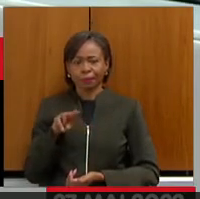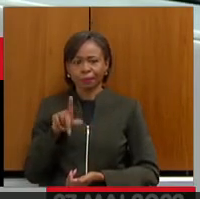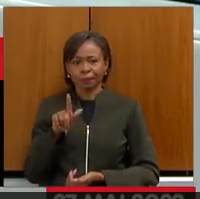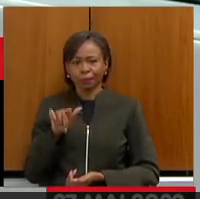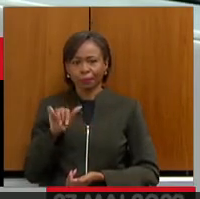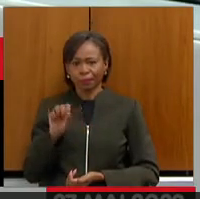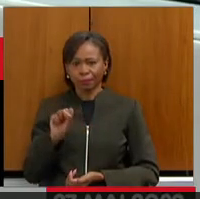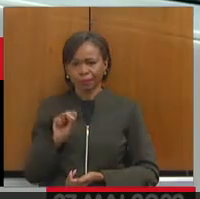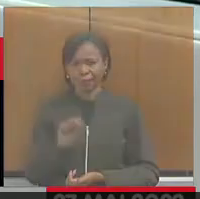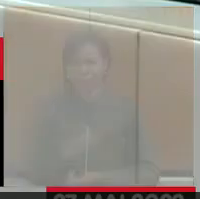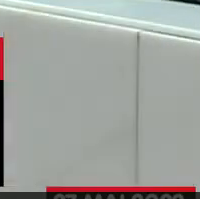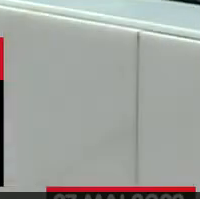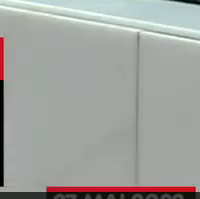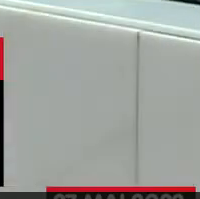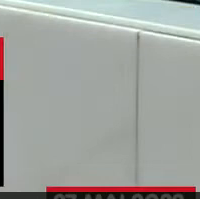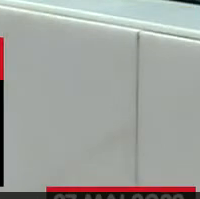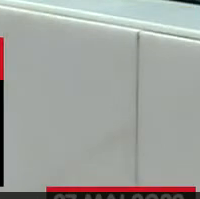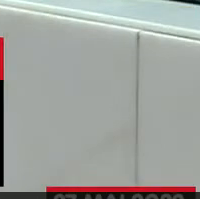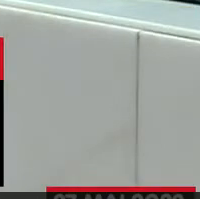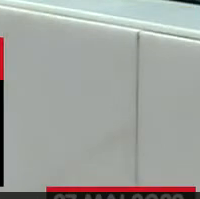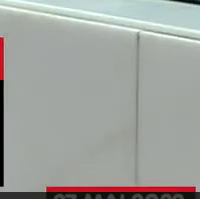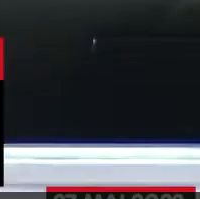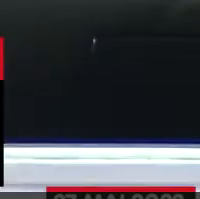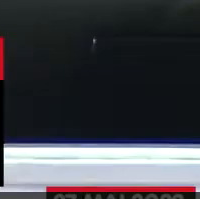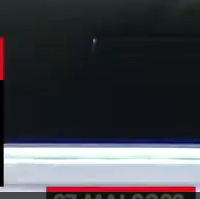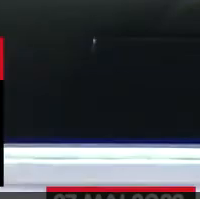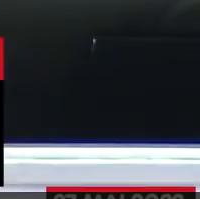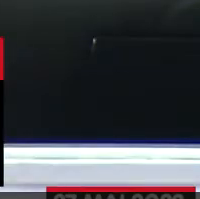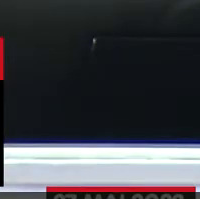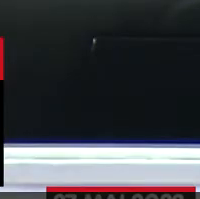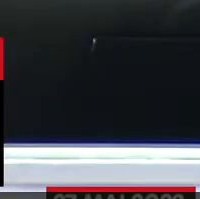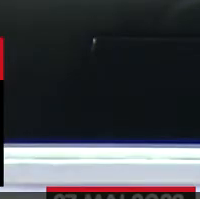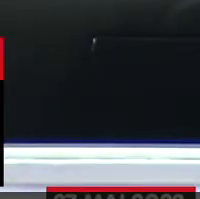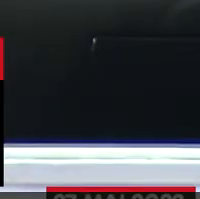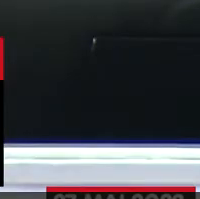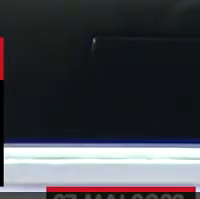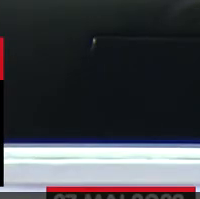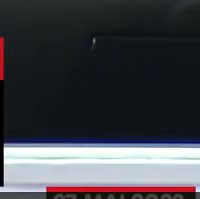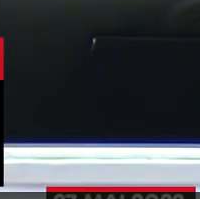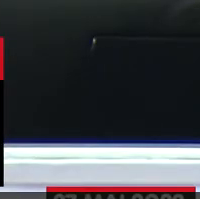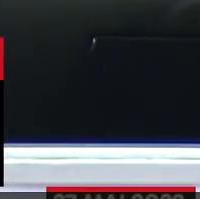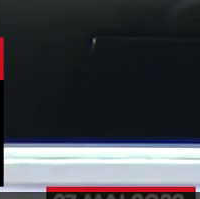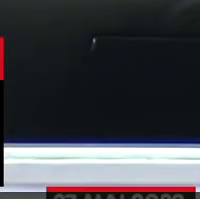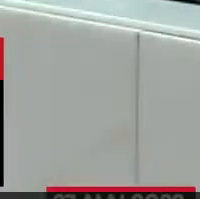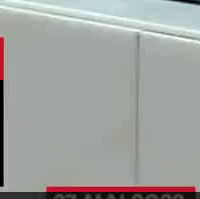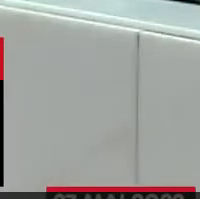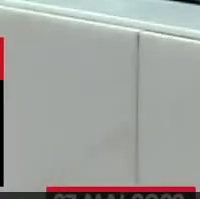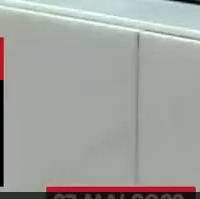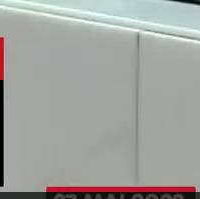administradora e coordenadora Geral do coletivo mães pela Liberdade